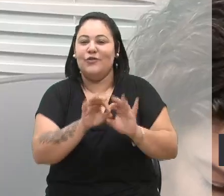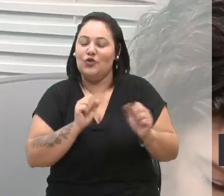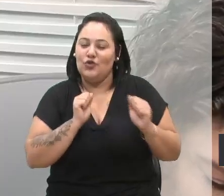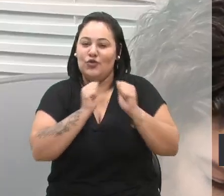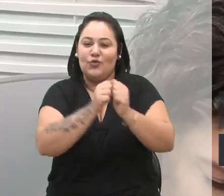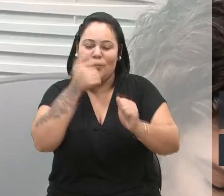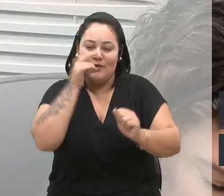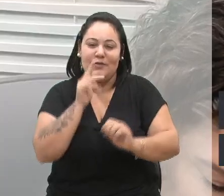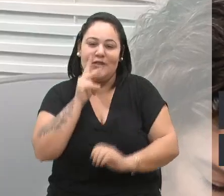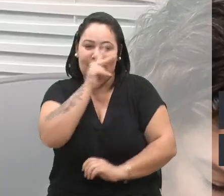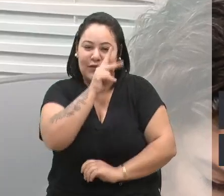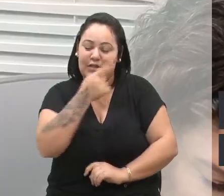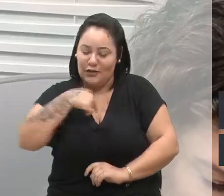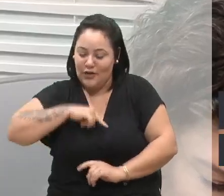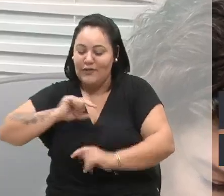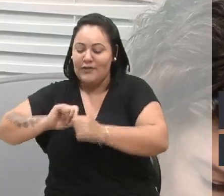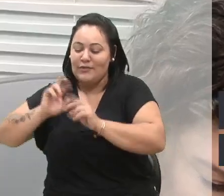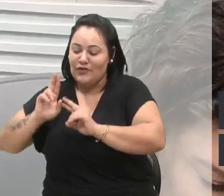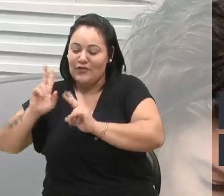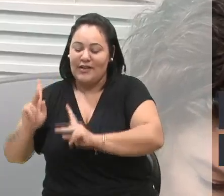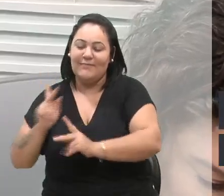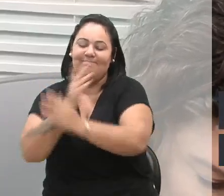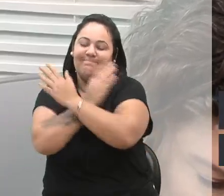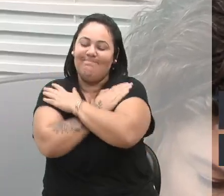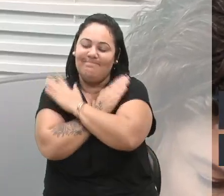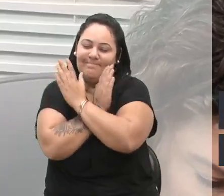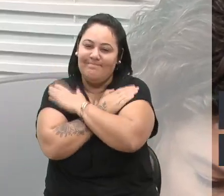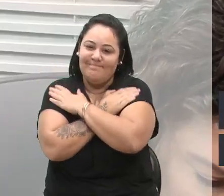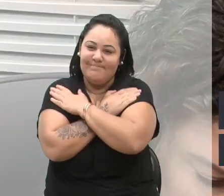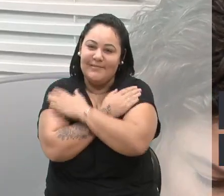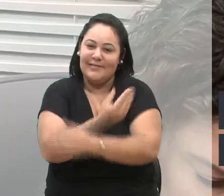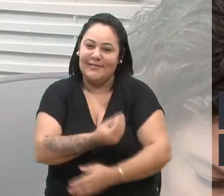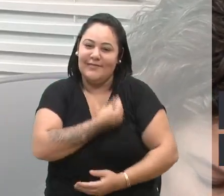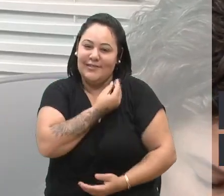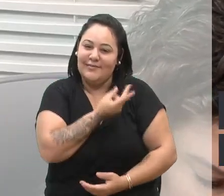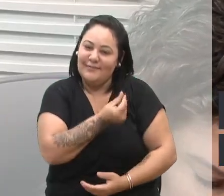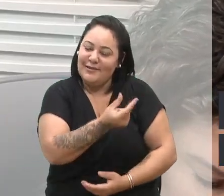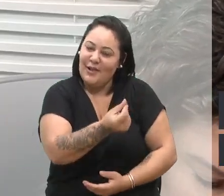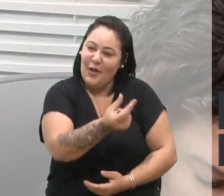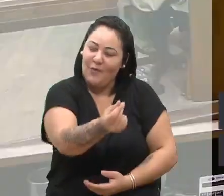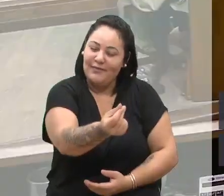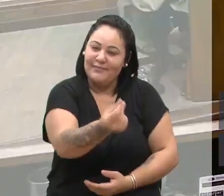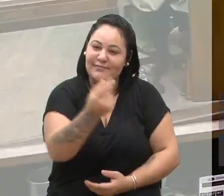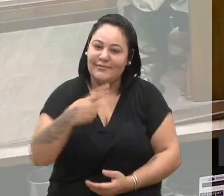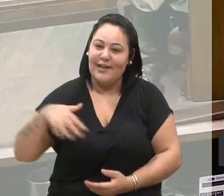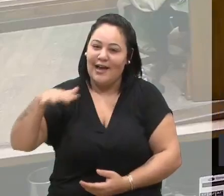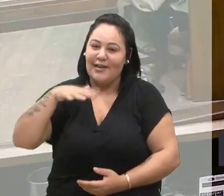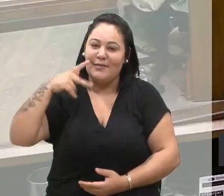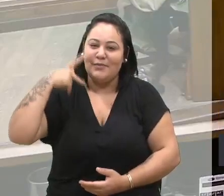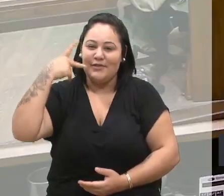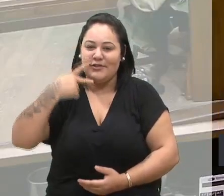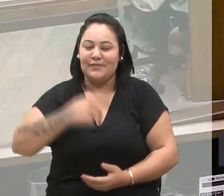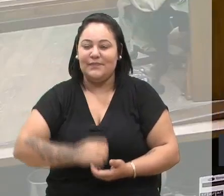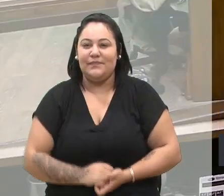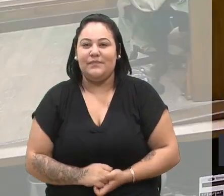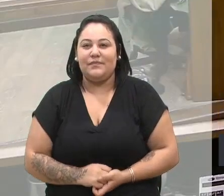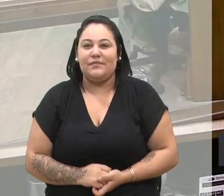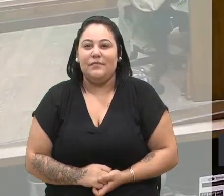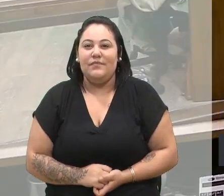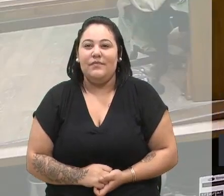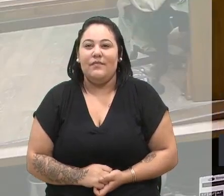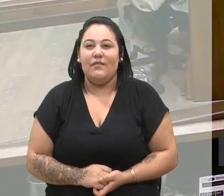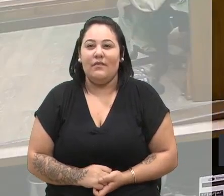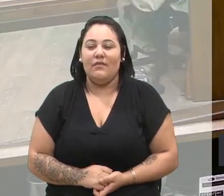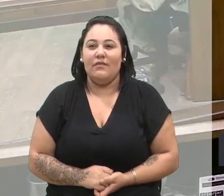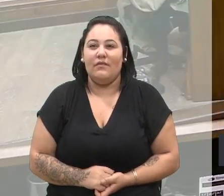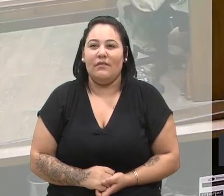fizemos a diferença. Um forte abraço e vida longa na política. Vereador Zanquim. Eu não entendi, vereador Meneguzzi.